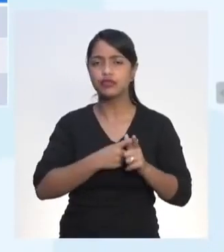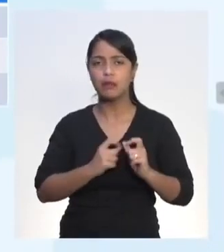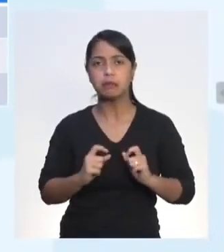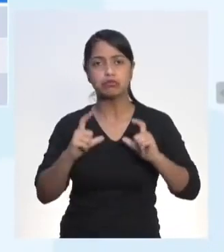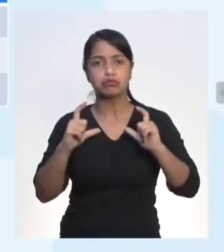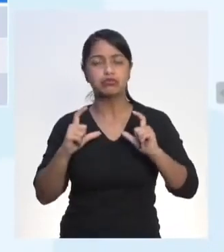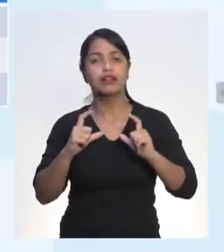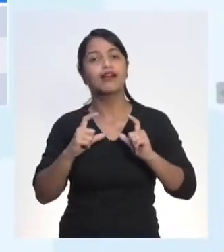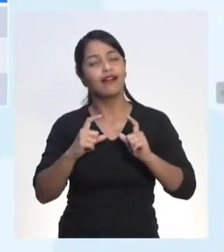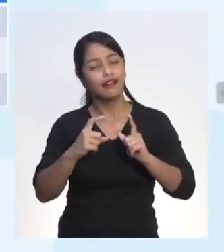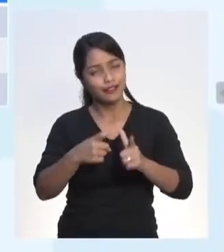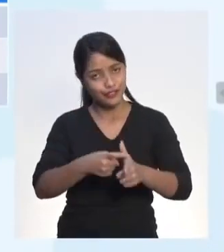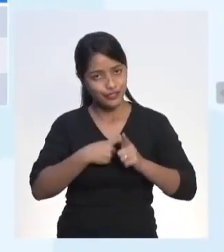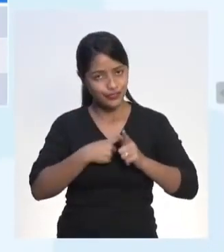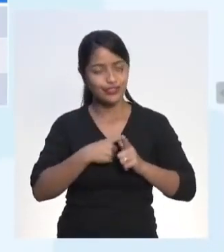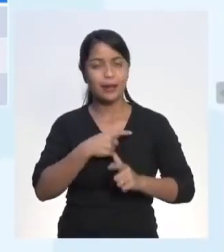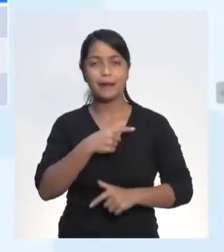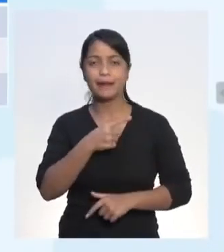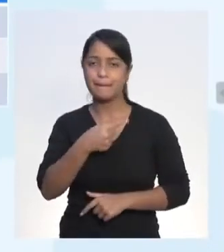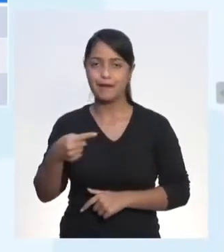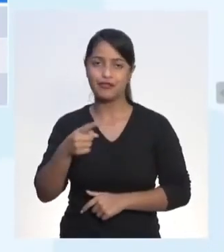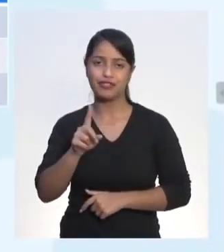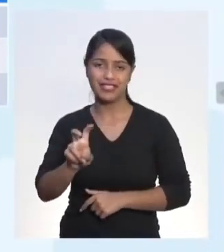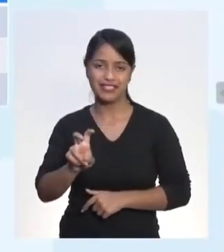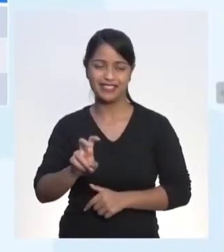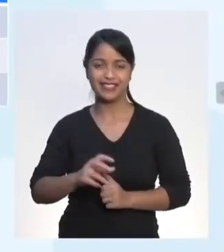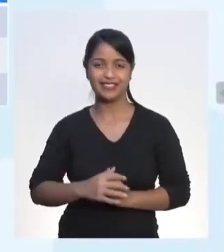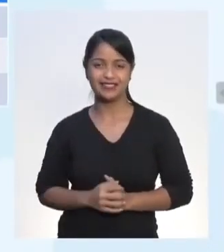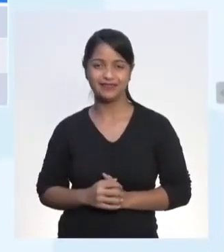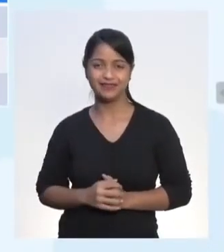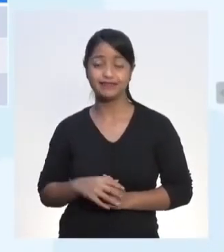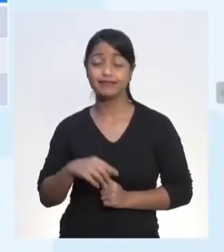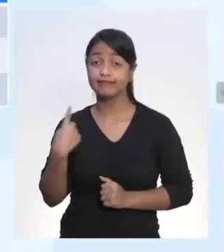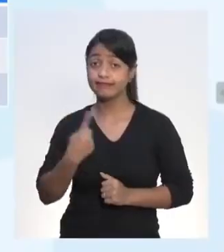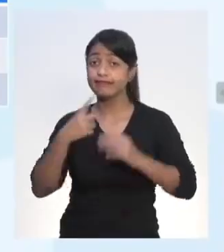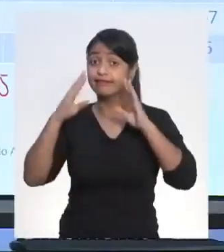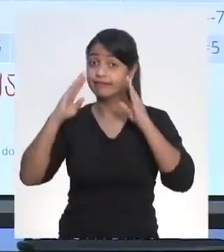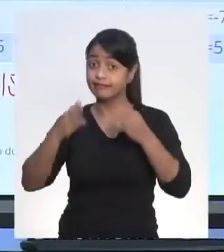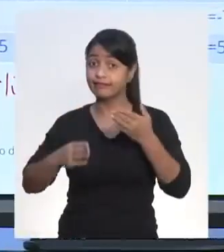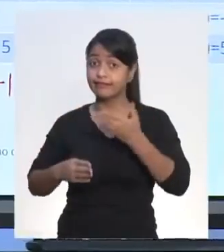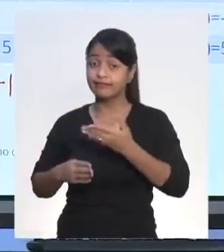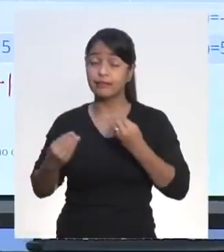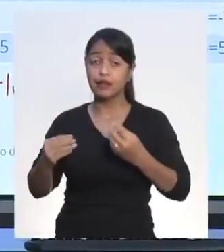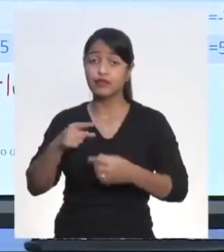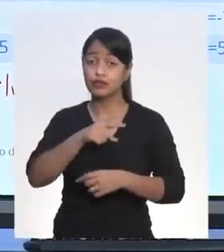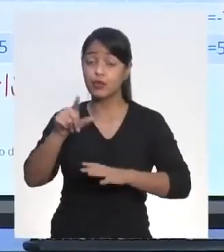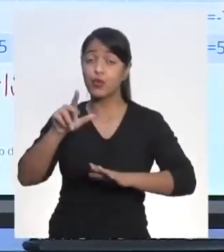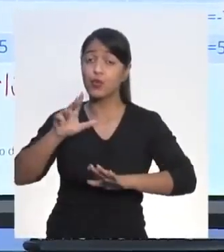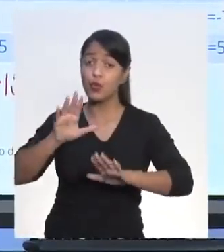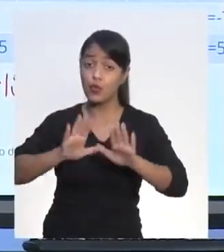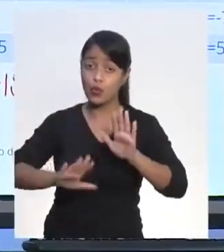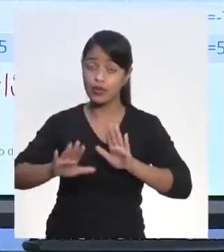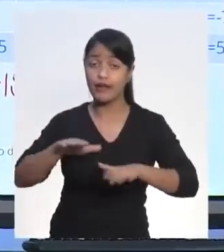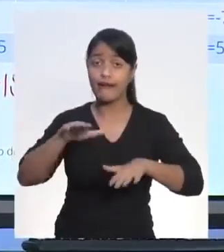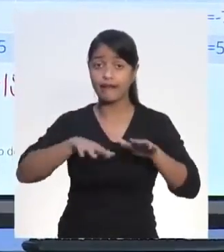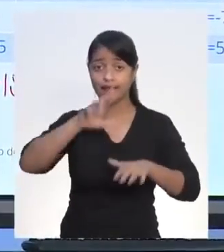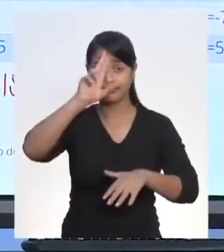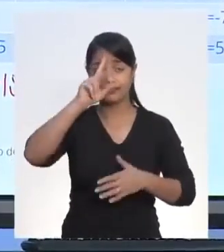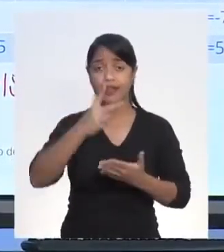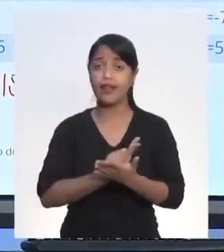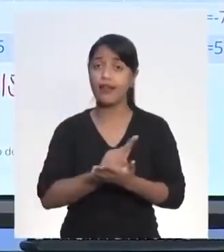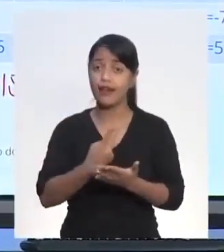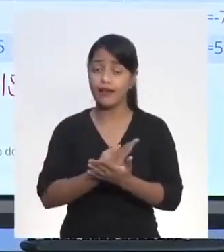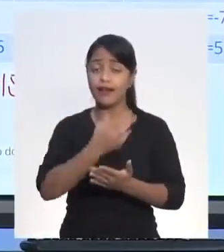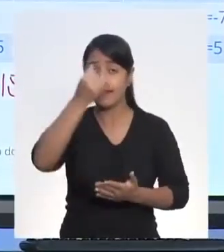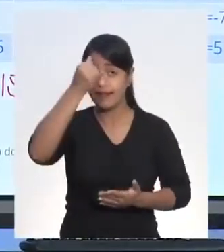eu devo 15. Nós estamos focando muito nisso, que é para vocês tomarem cuidado com esse erro aí, evitar